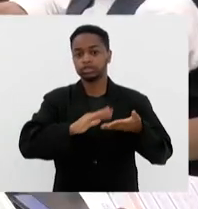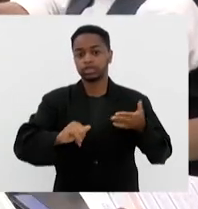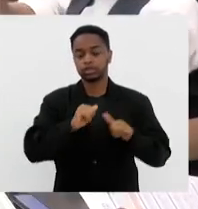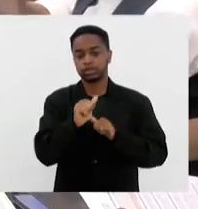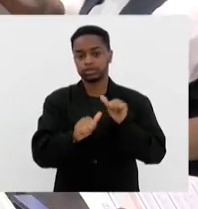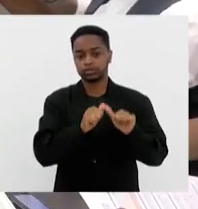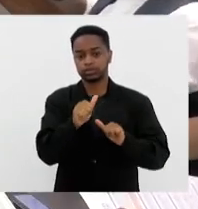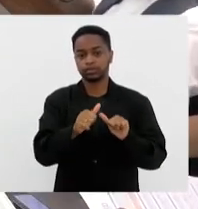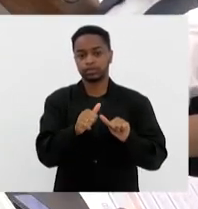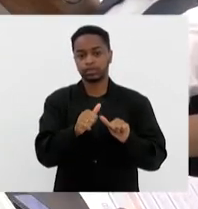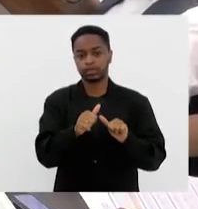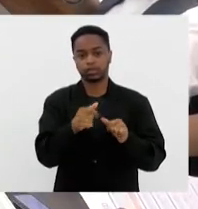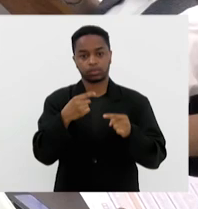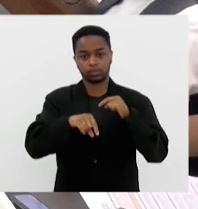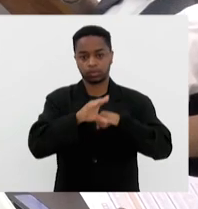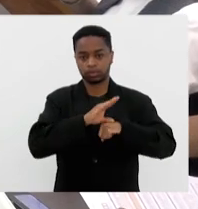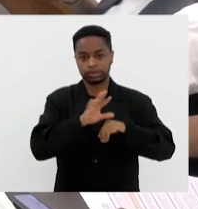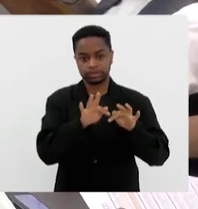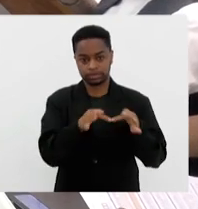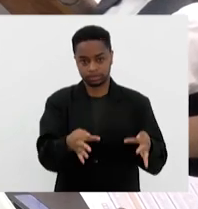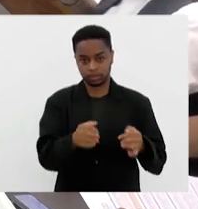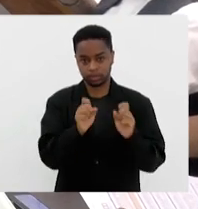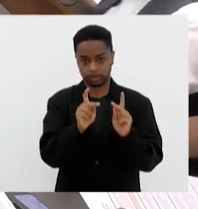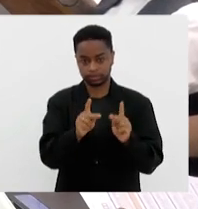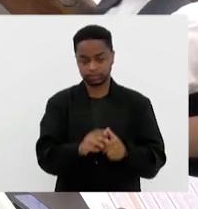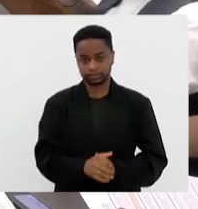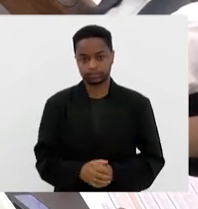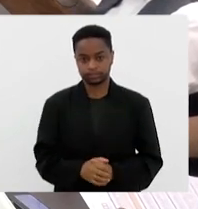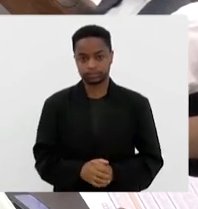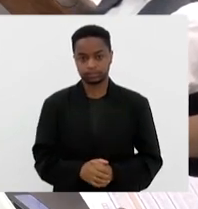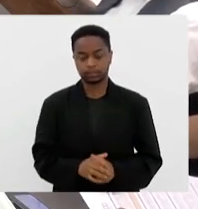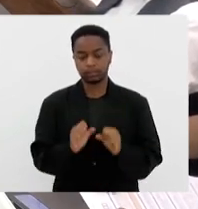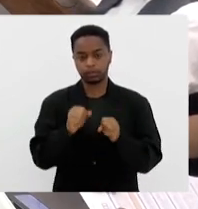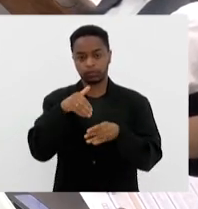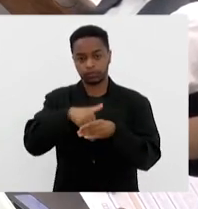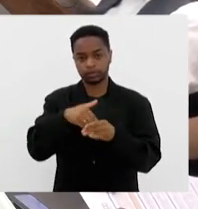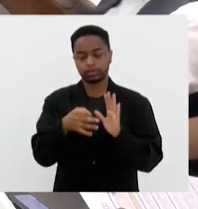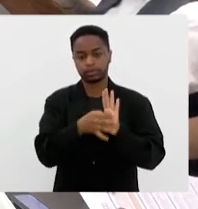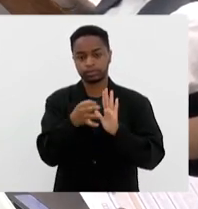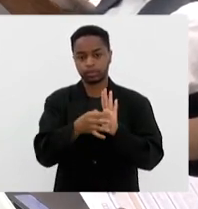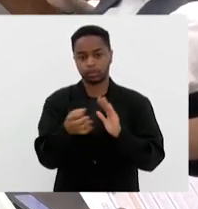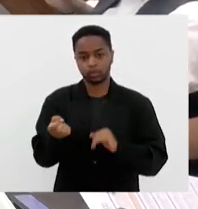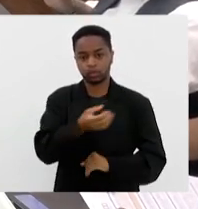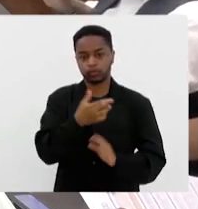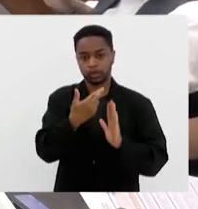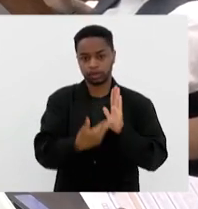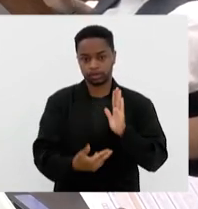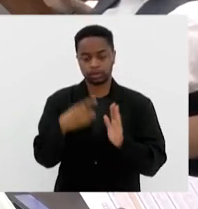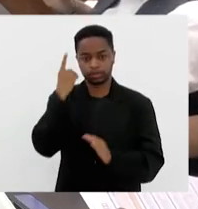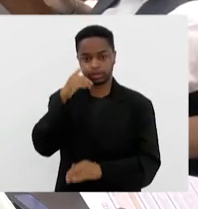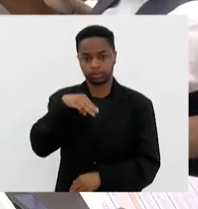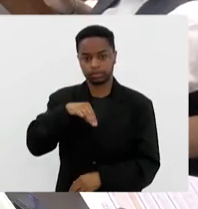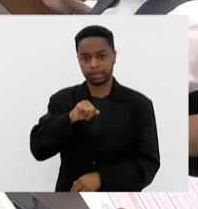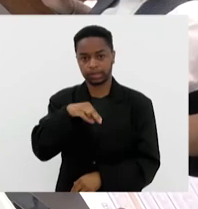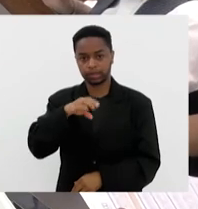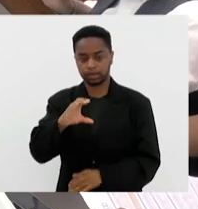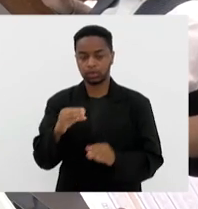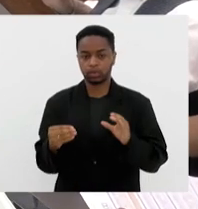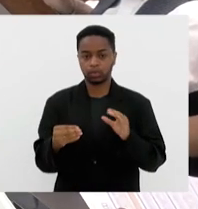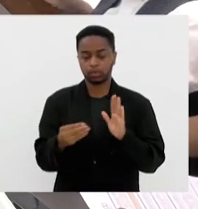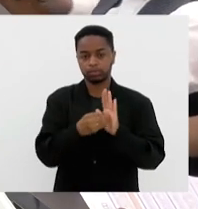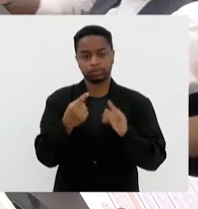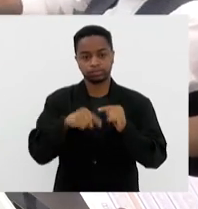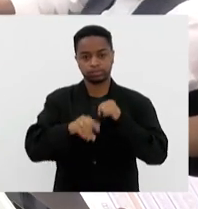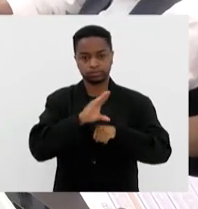pela inconstitucionalidade simples. Exatamente, inconstitucionalidade simples. Então, em votação, o parecer do novo relator designado, deputado Mink, pela inconstitucionalidade. Se os